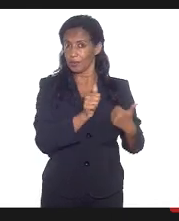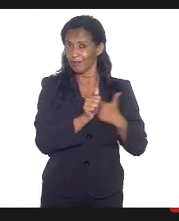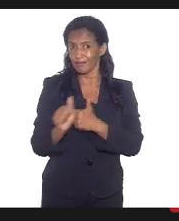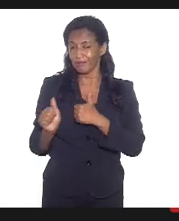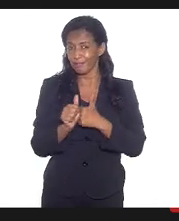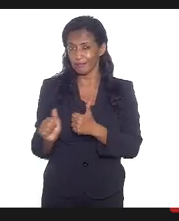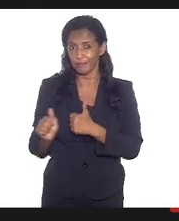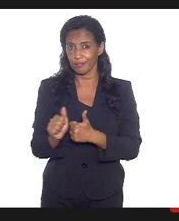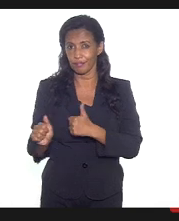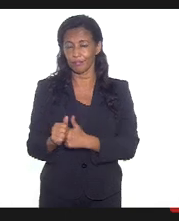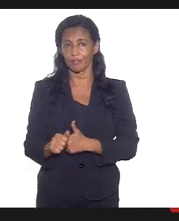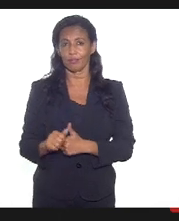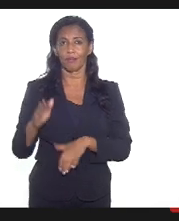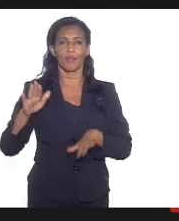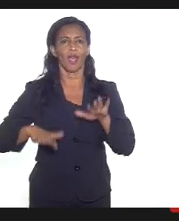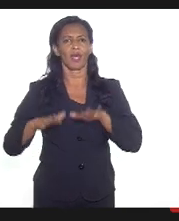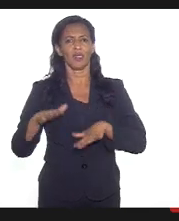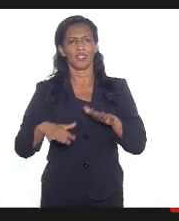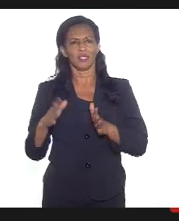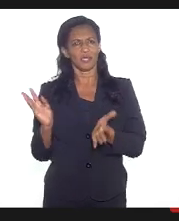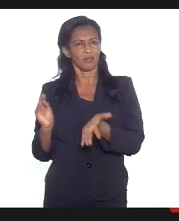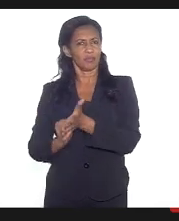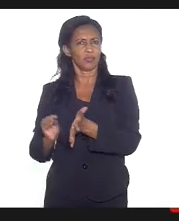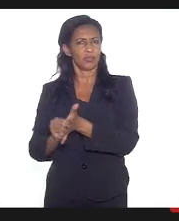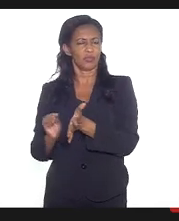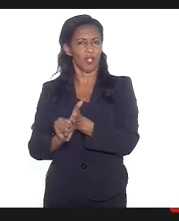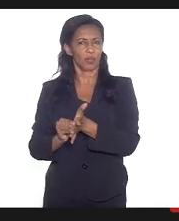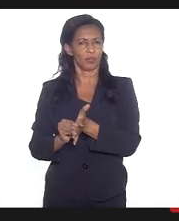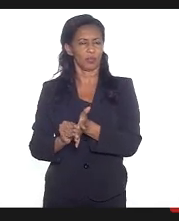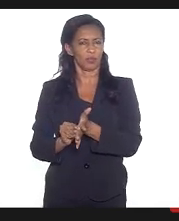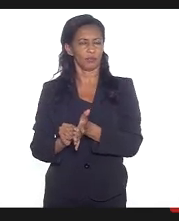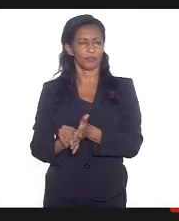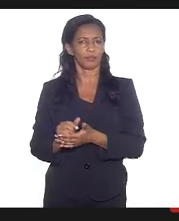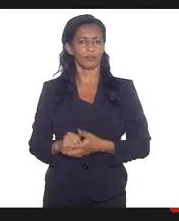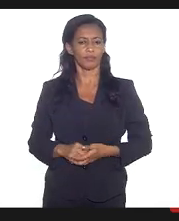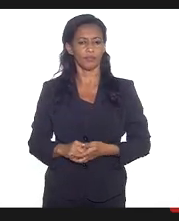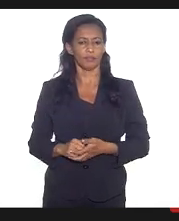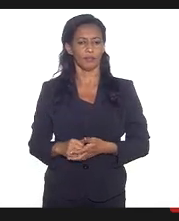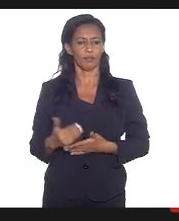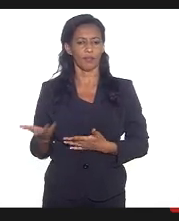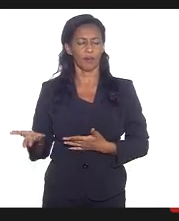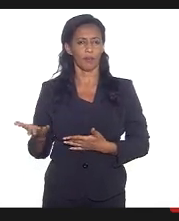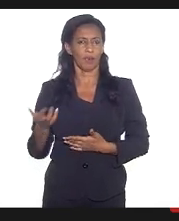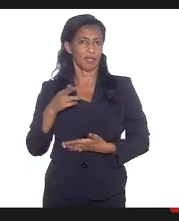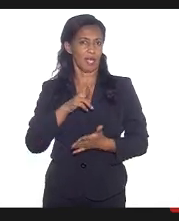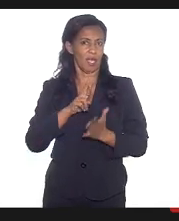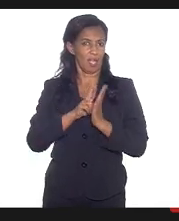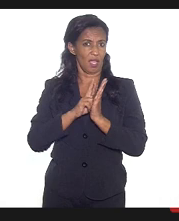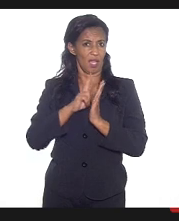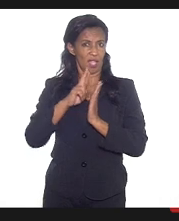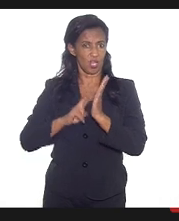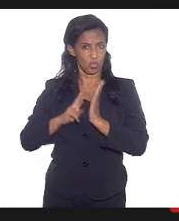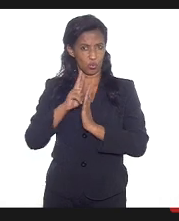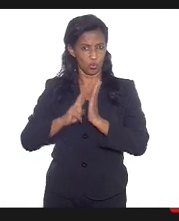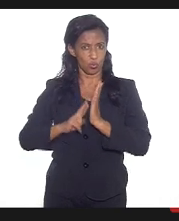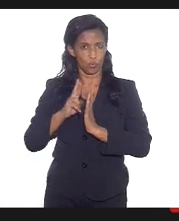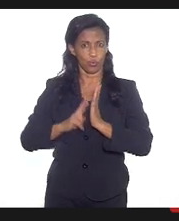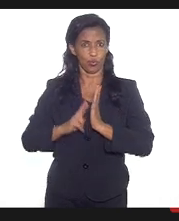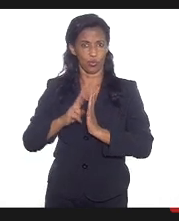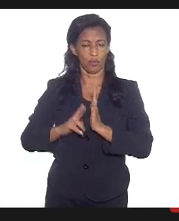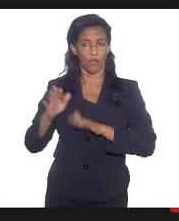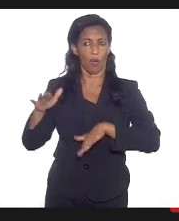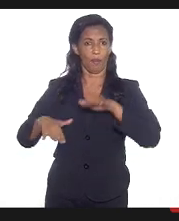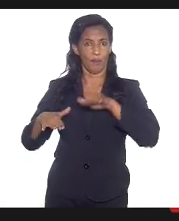dele. E ainda que seja complexa essa questão, mas a transação resolutiva, ao menos na